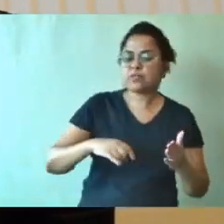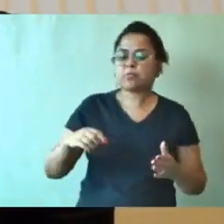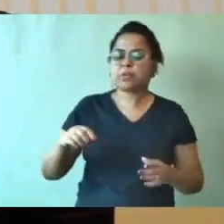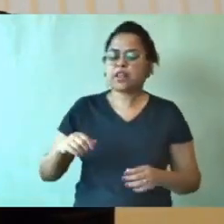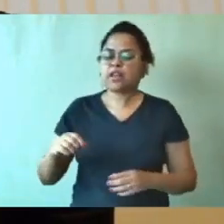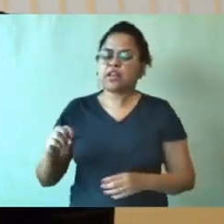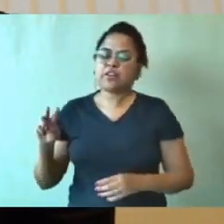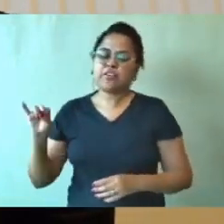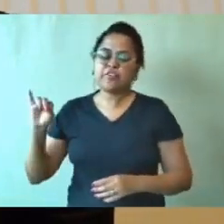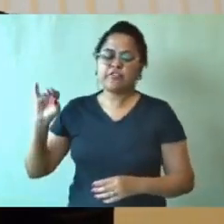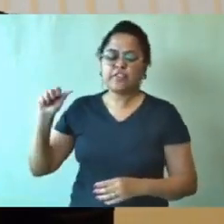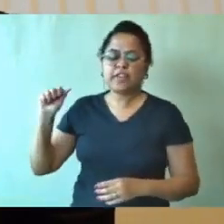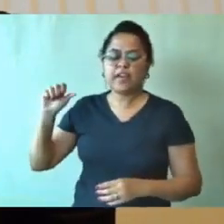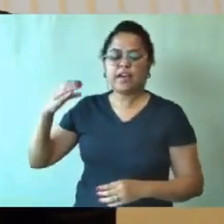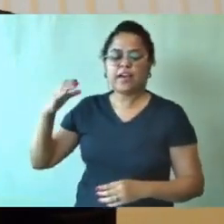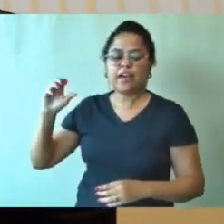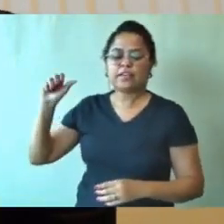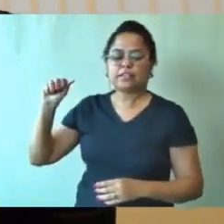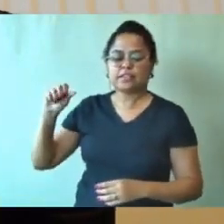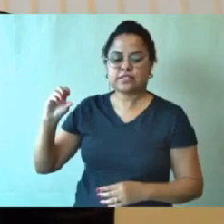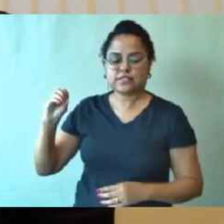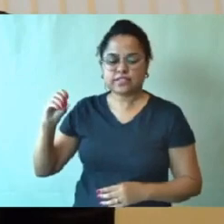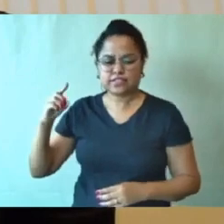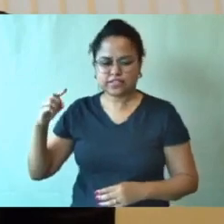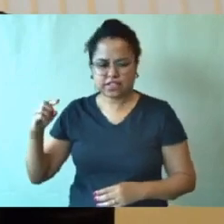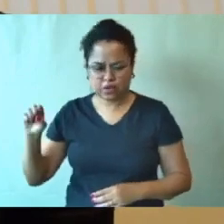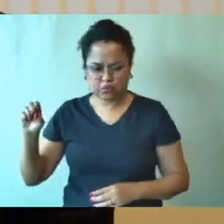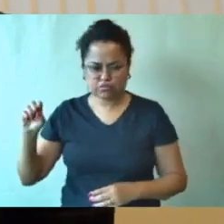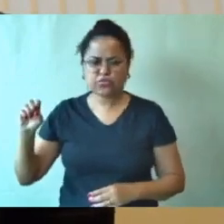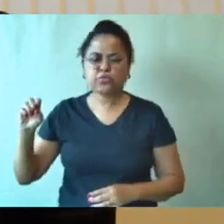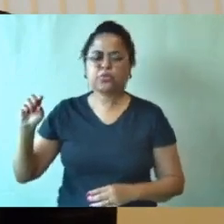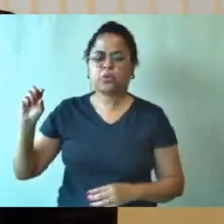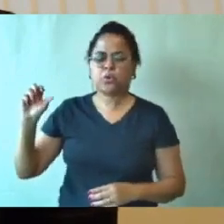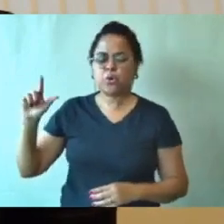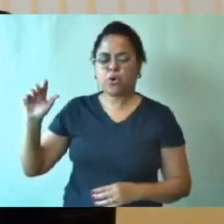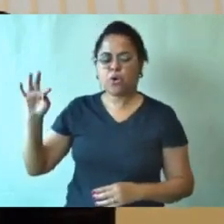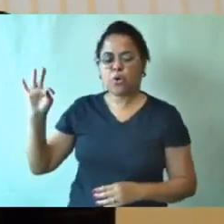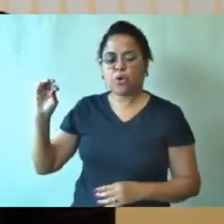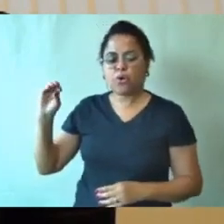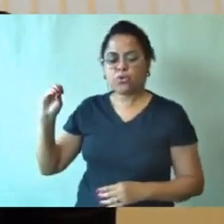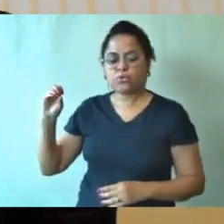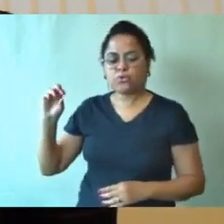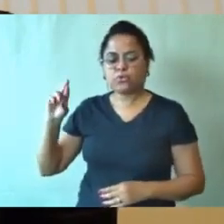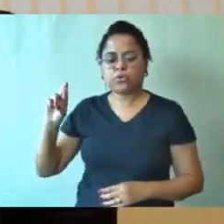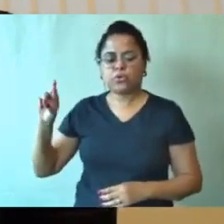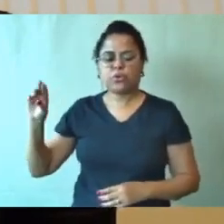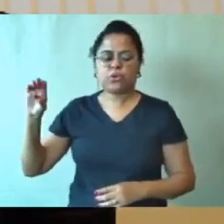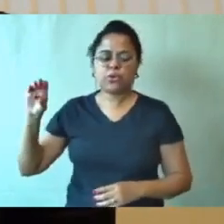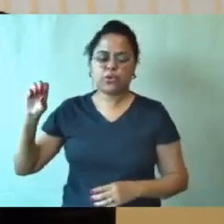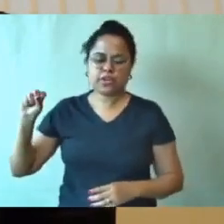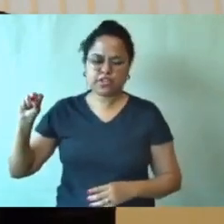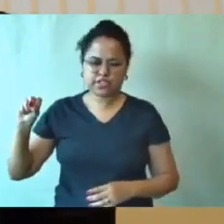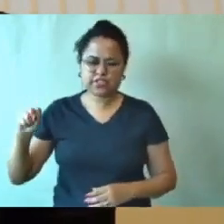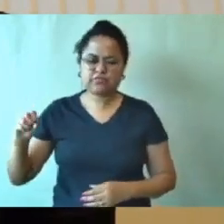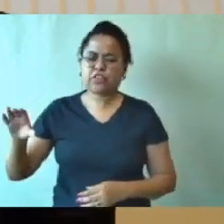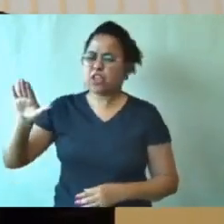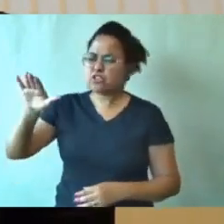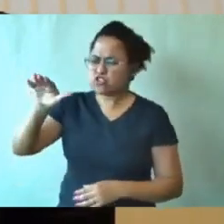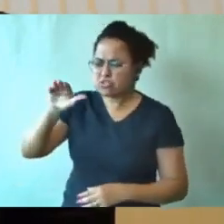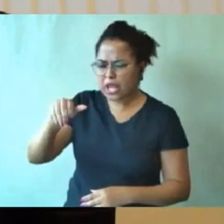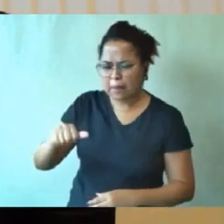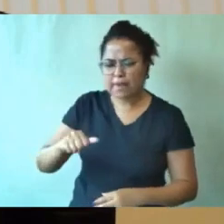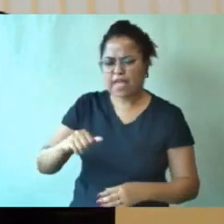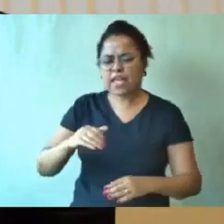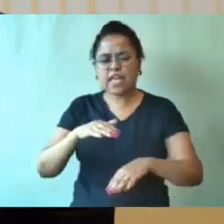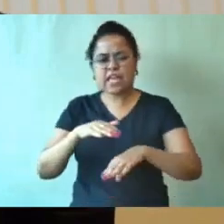partir de 1º de janeiro de 23. Eu chamei uma reunião do consórcio, conversamos se tinha